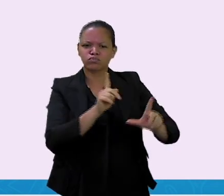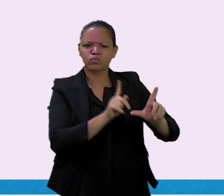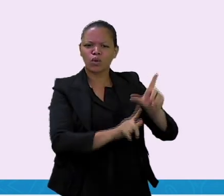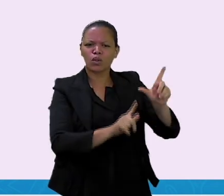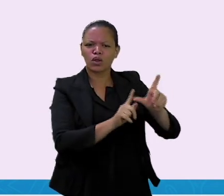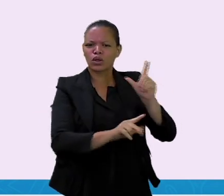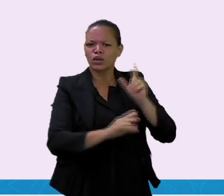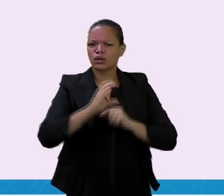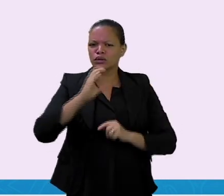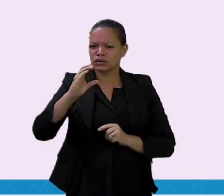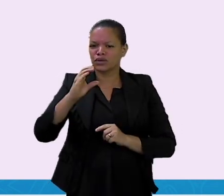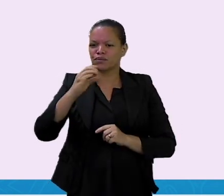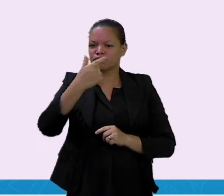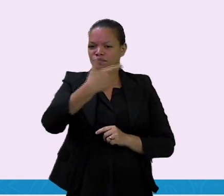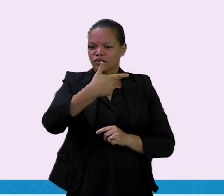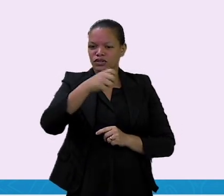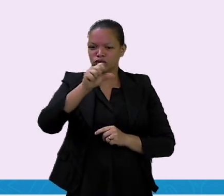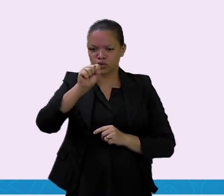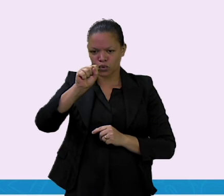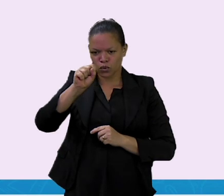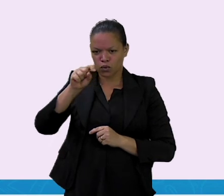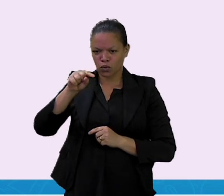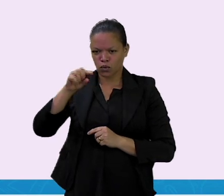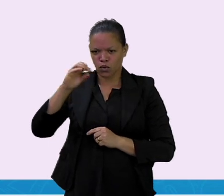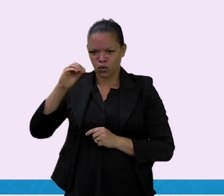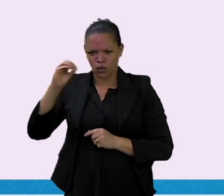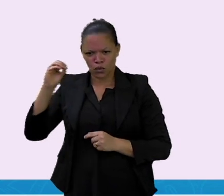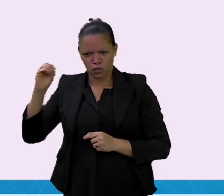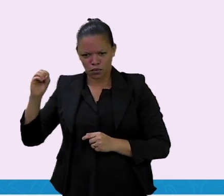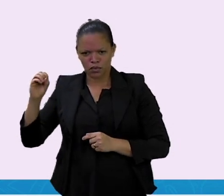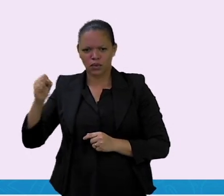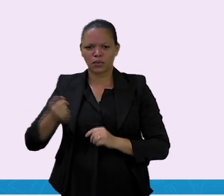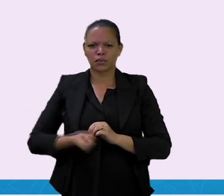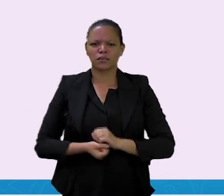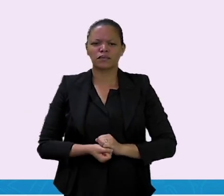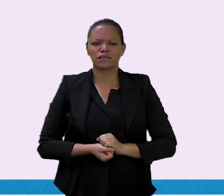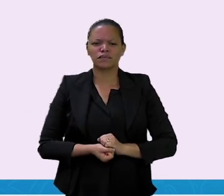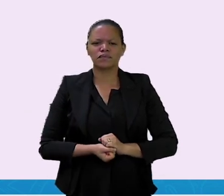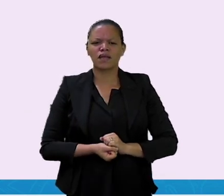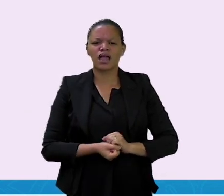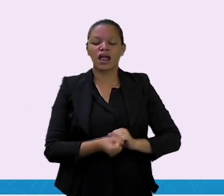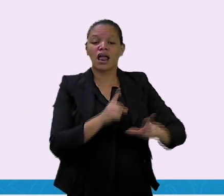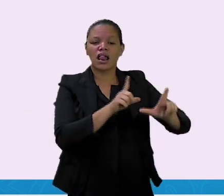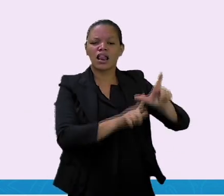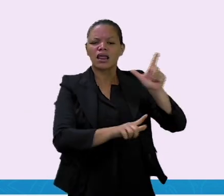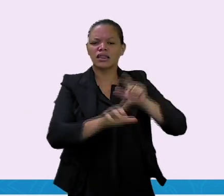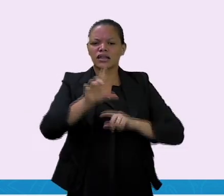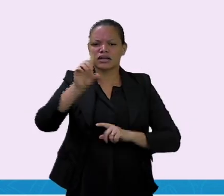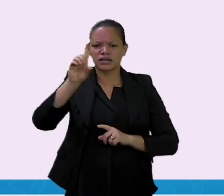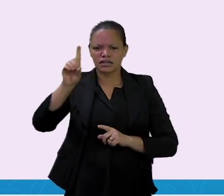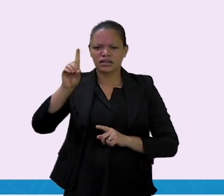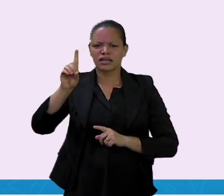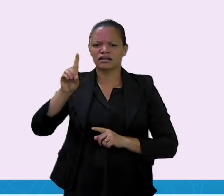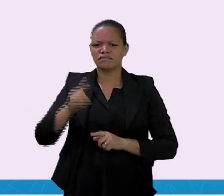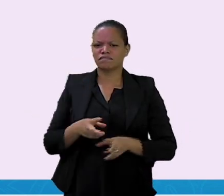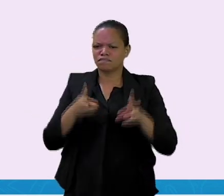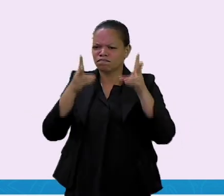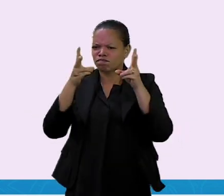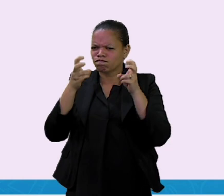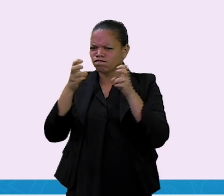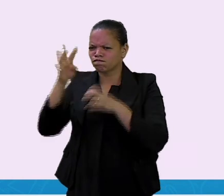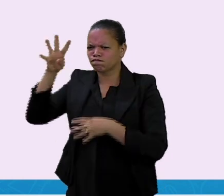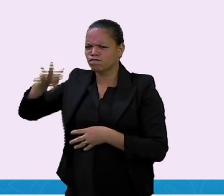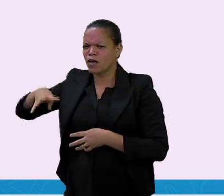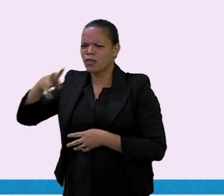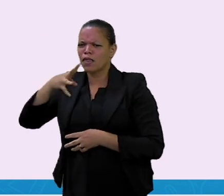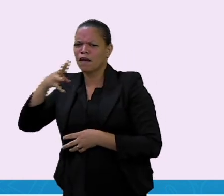a 1000 gramas. De acordo com a tabela de unidades de massa, Qual a transformação de unidades a questão da letra